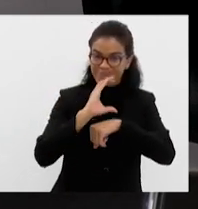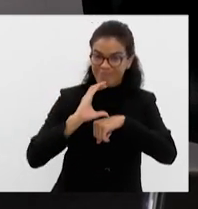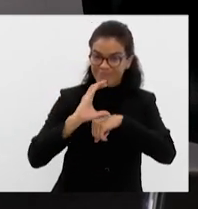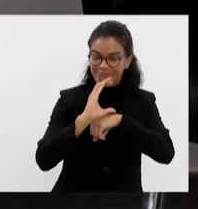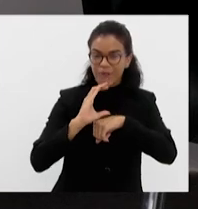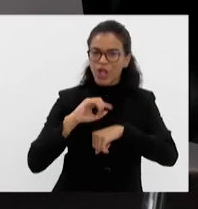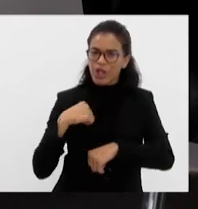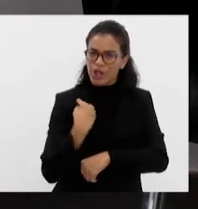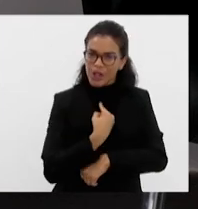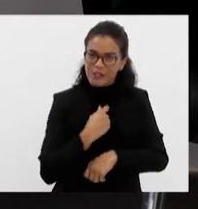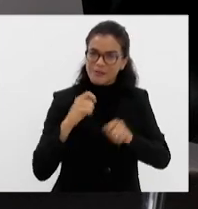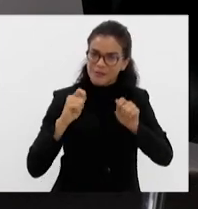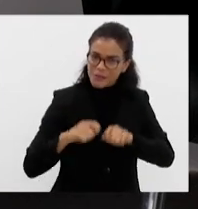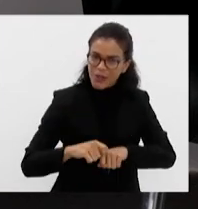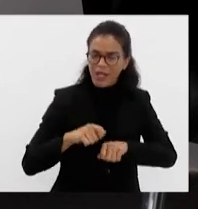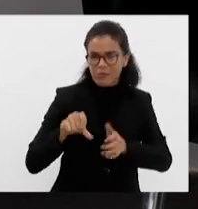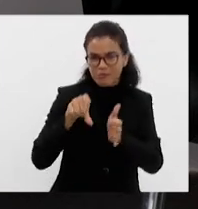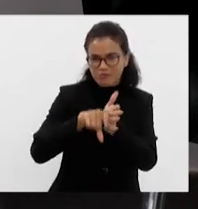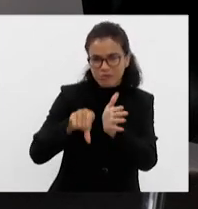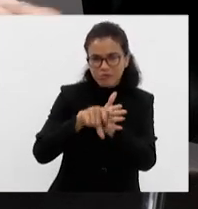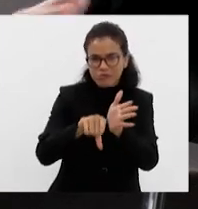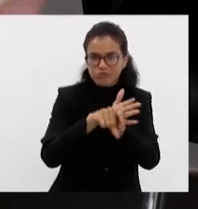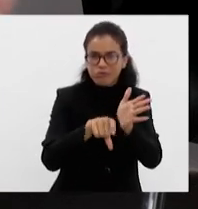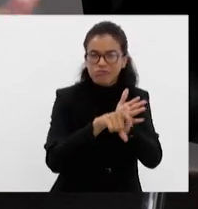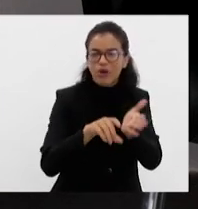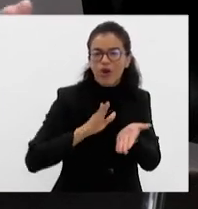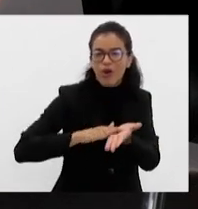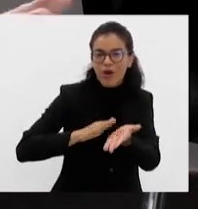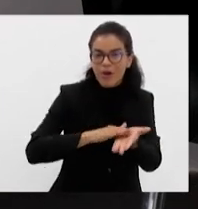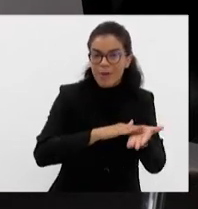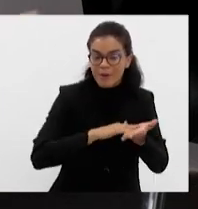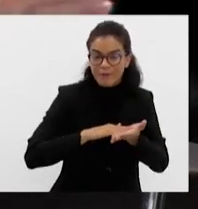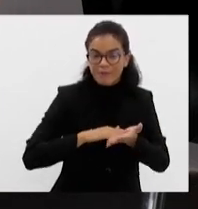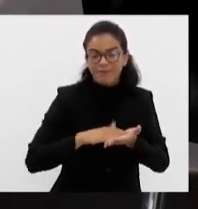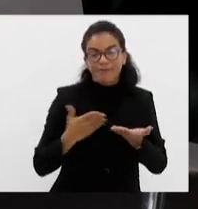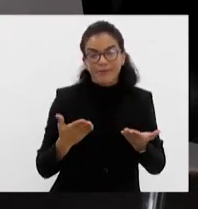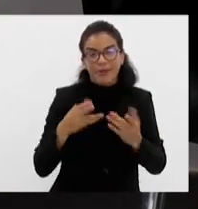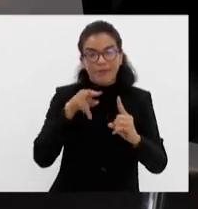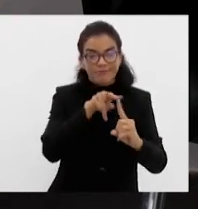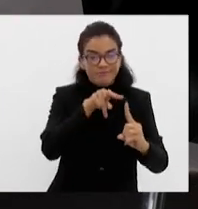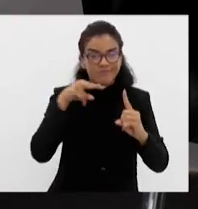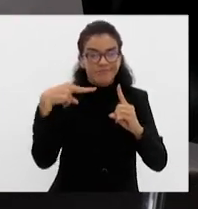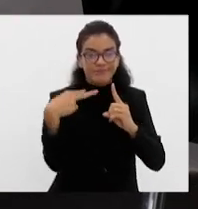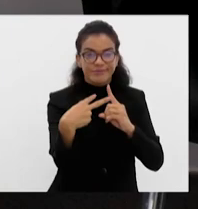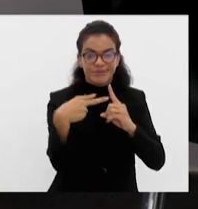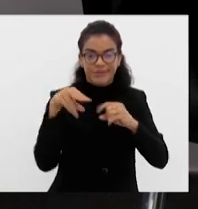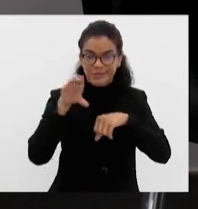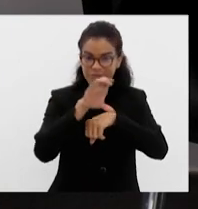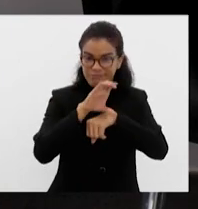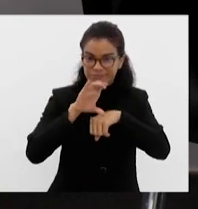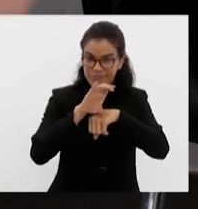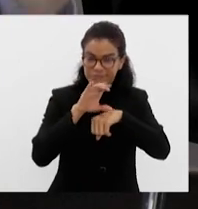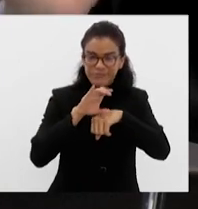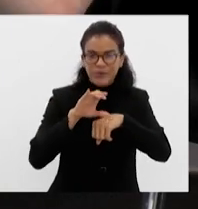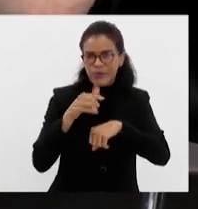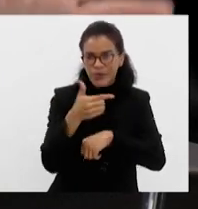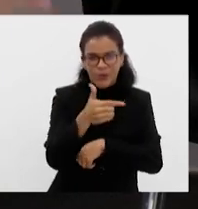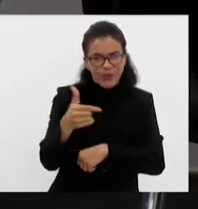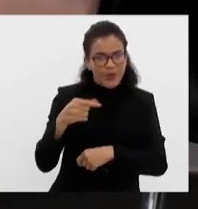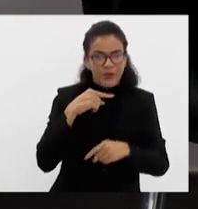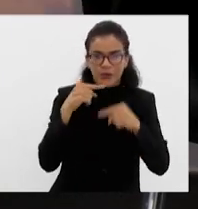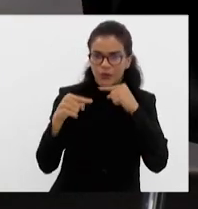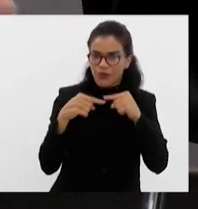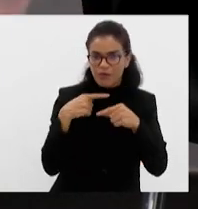que nós podemos cobrar. Bom, então, do ponto de vista da constitucionalidade, não existe dúvida nenhuma,